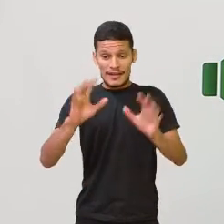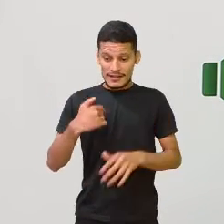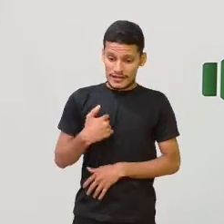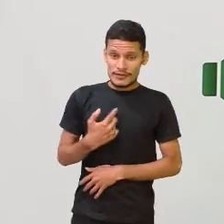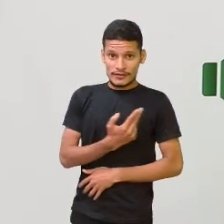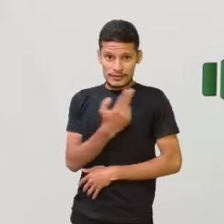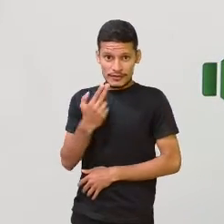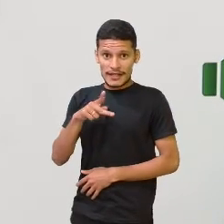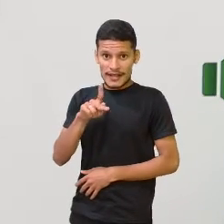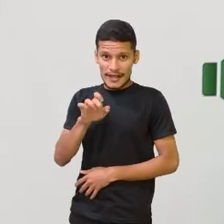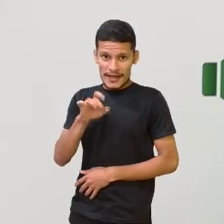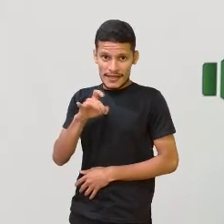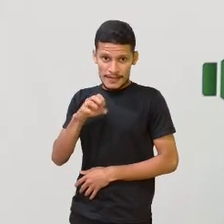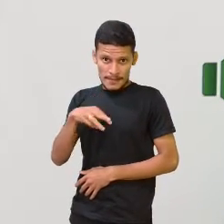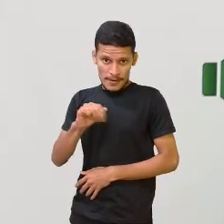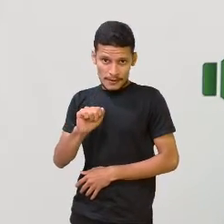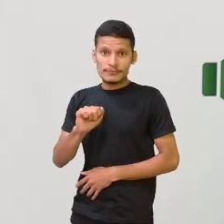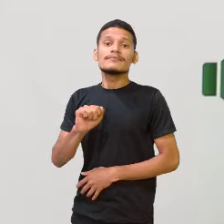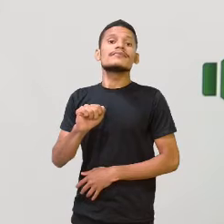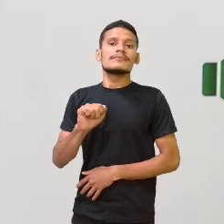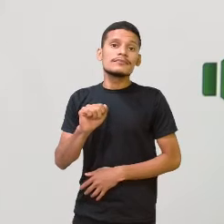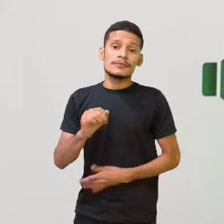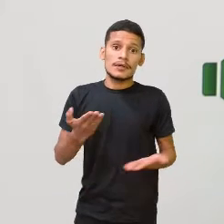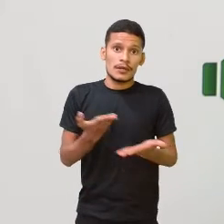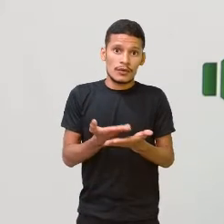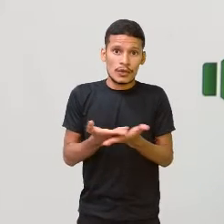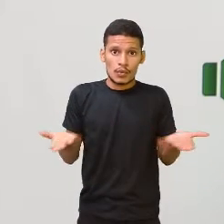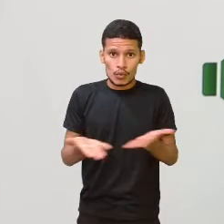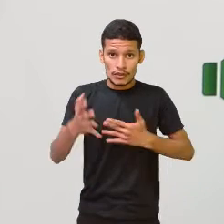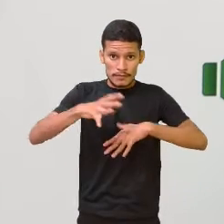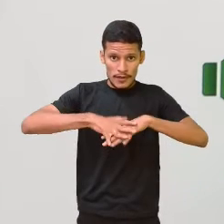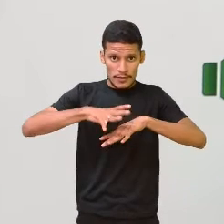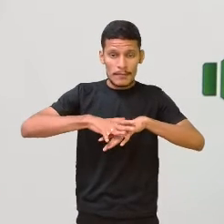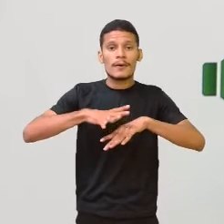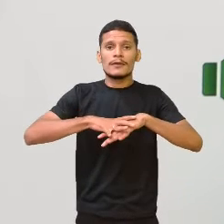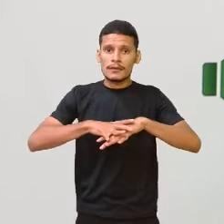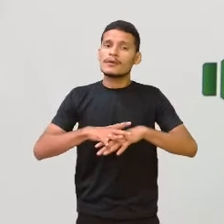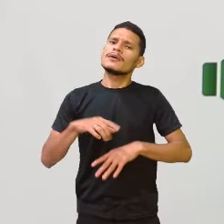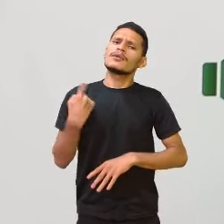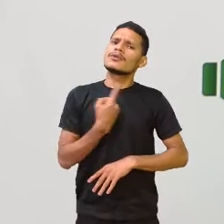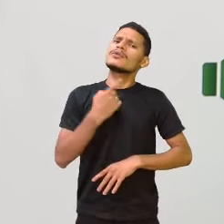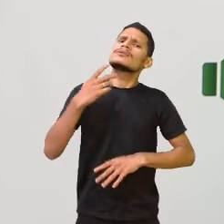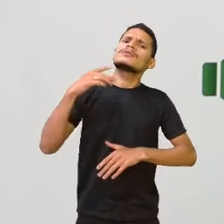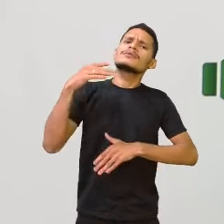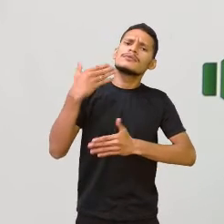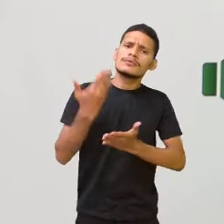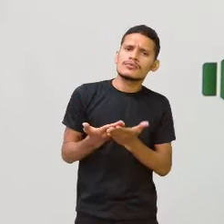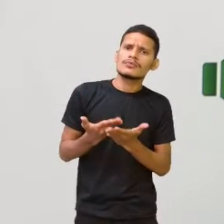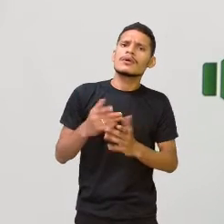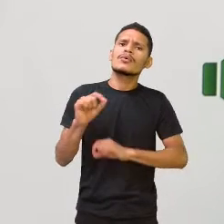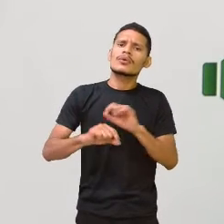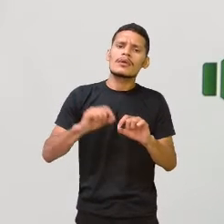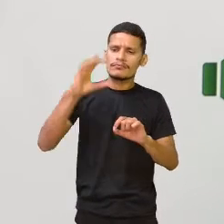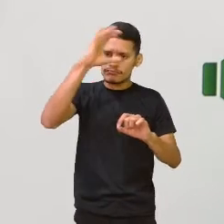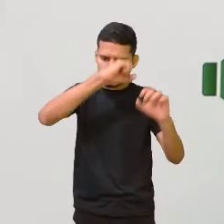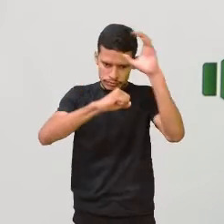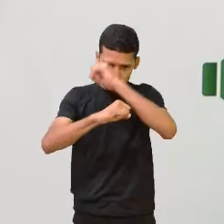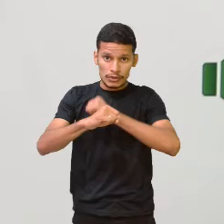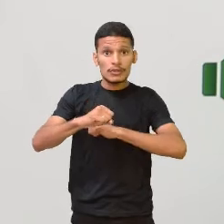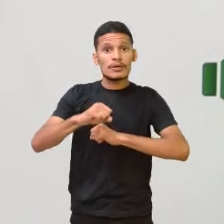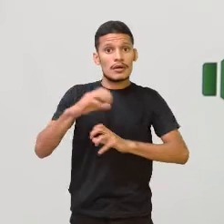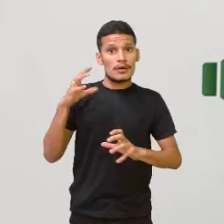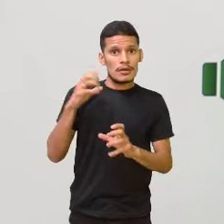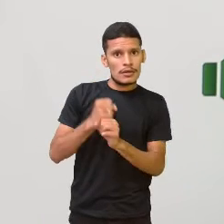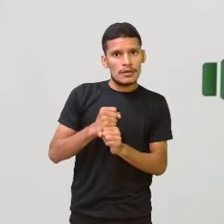Eu sou a professora Kedma Santos e na nossa aula de matemática de hoje nós vamos trabalhar uma operação